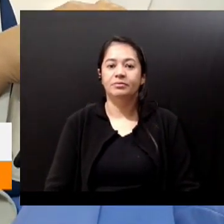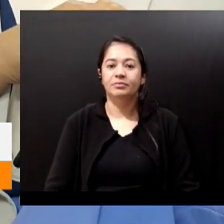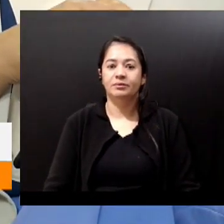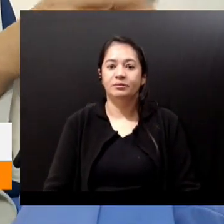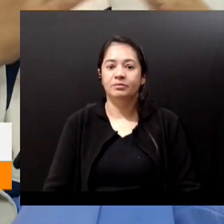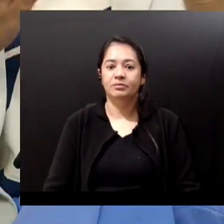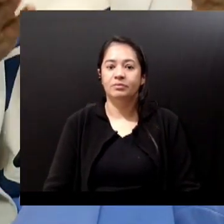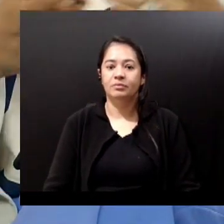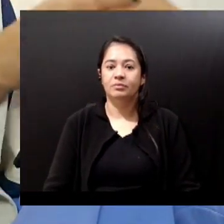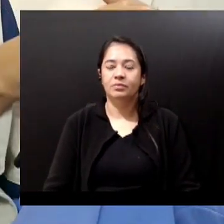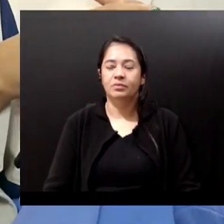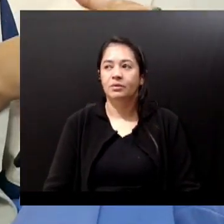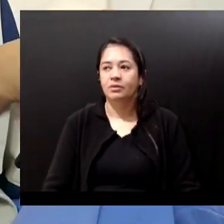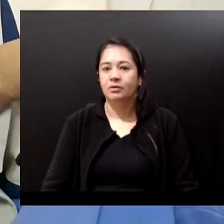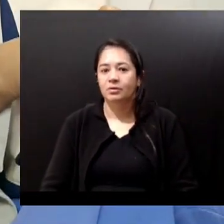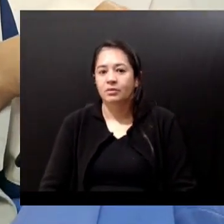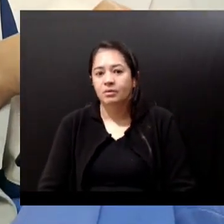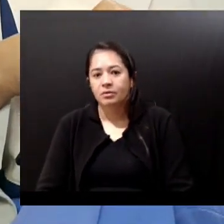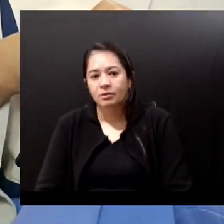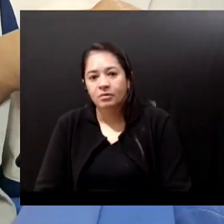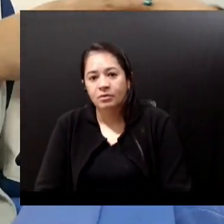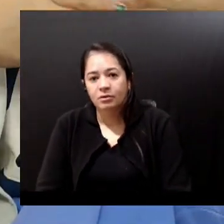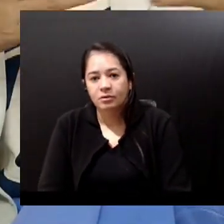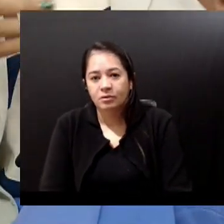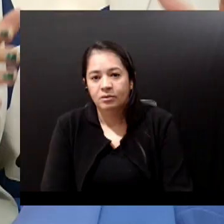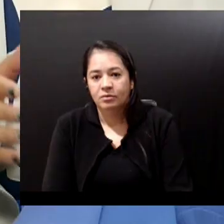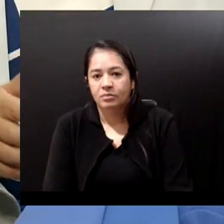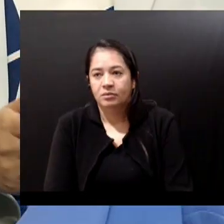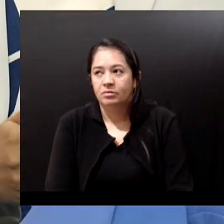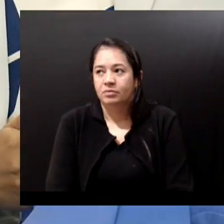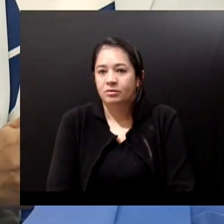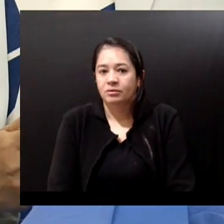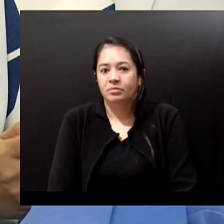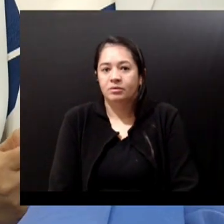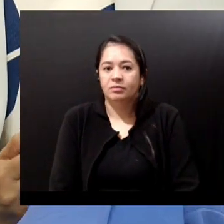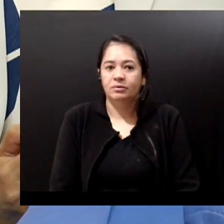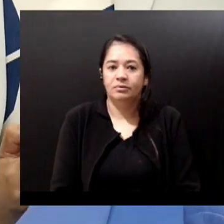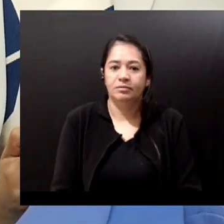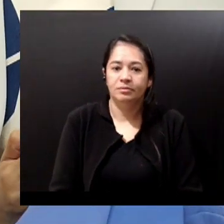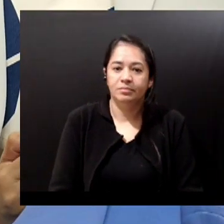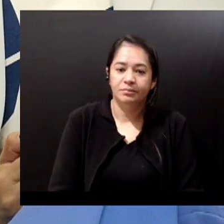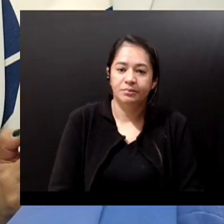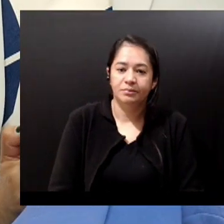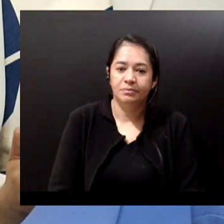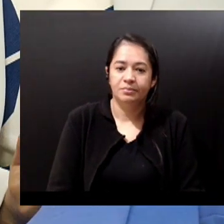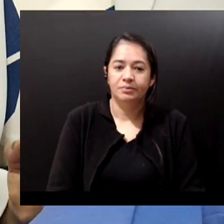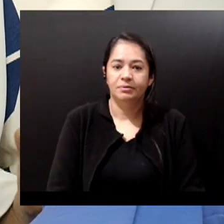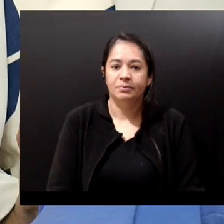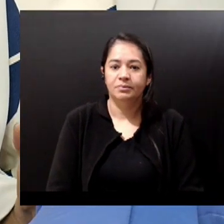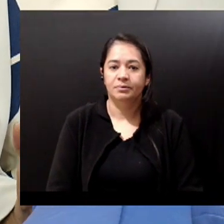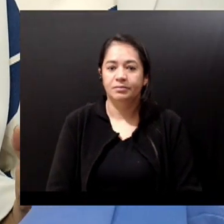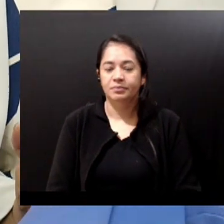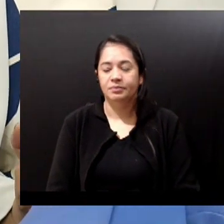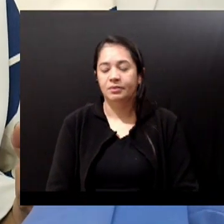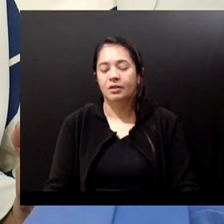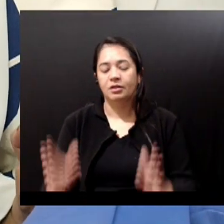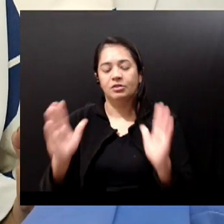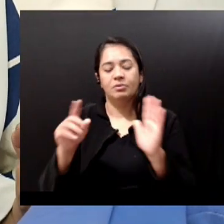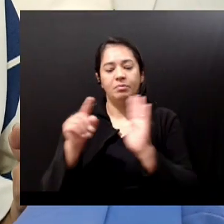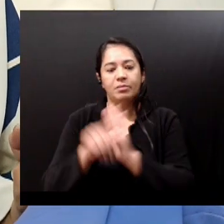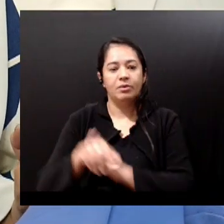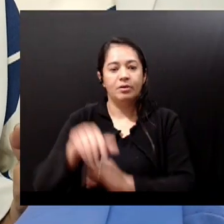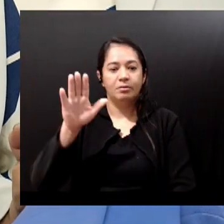9h15? Então tá, ainda dá tempo de responder mais algumas perguntas. Depois a gente já vai para as considerações finais. Olha aí a Juliana Martins do